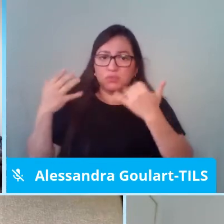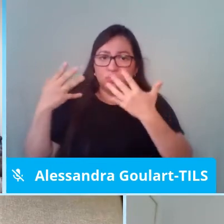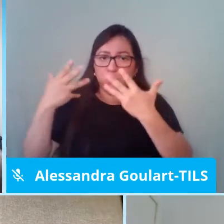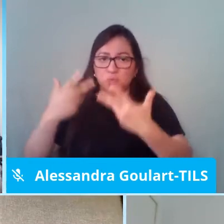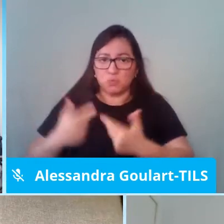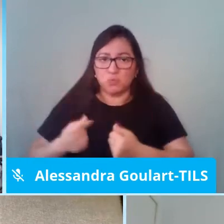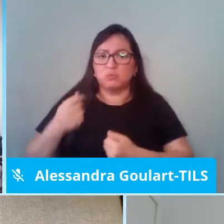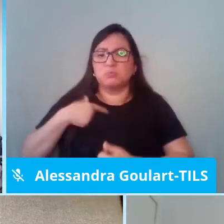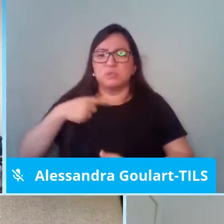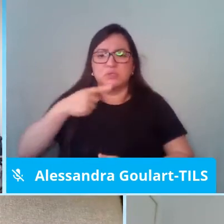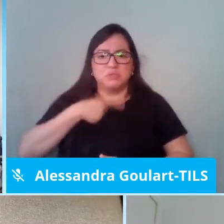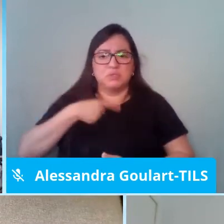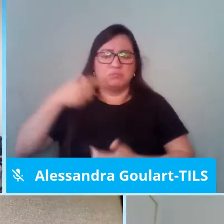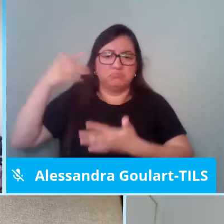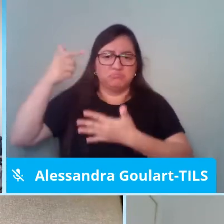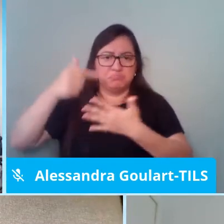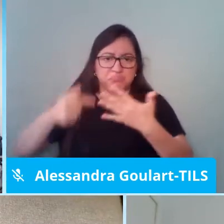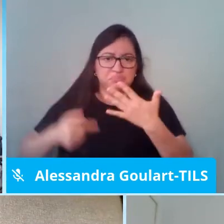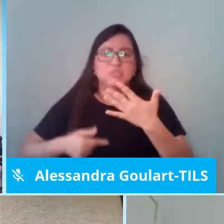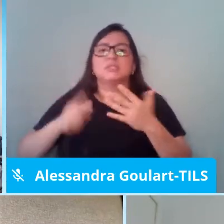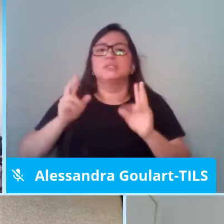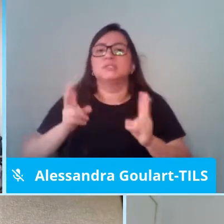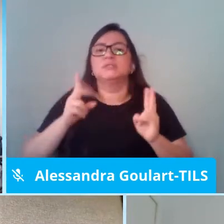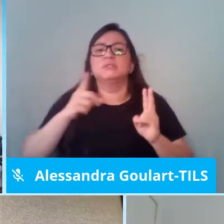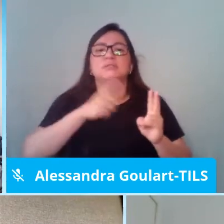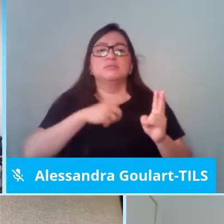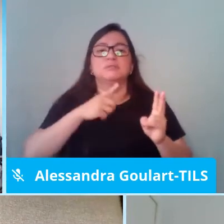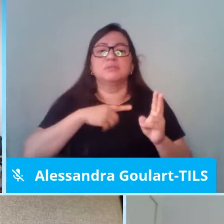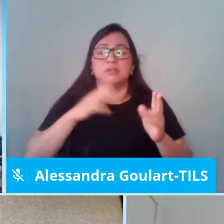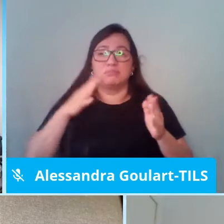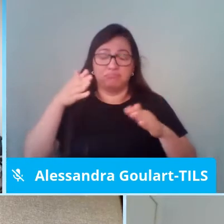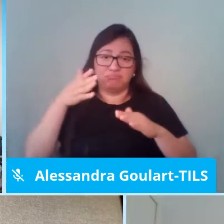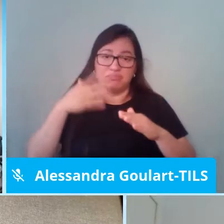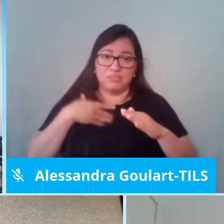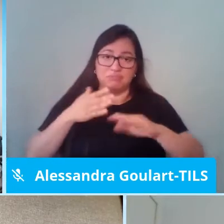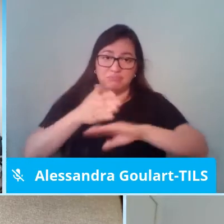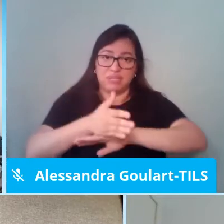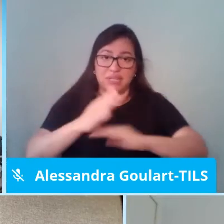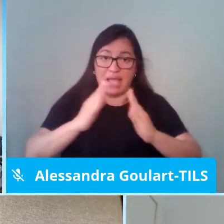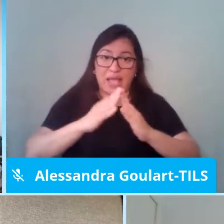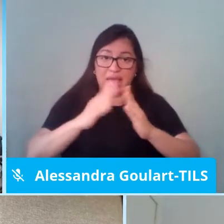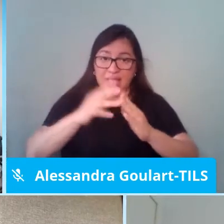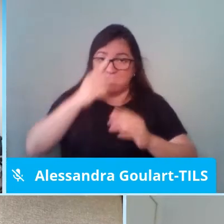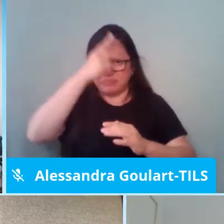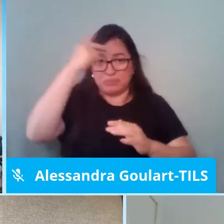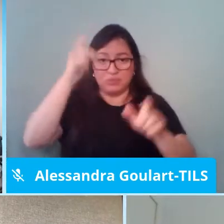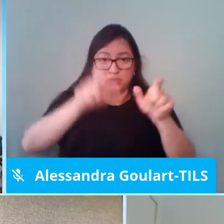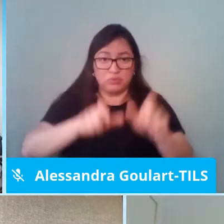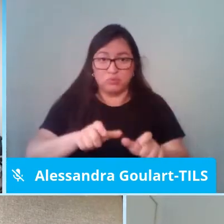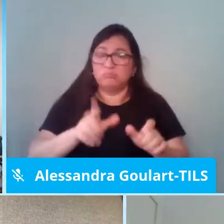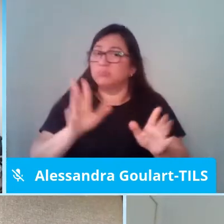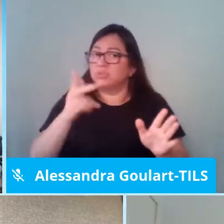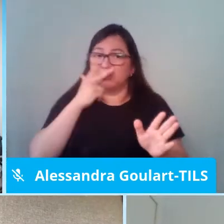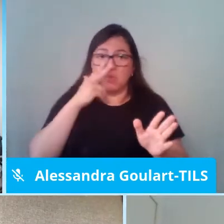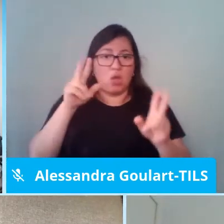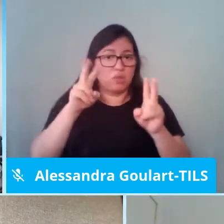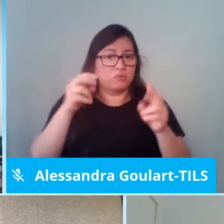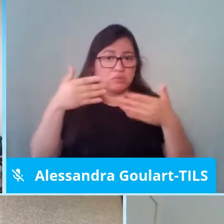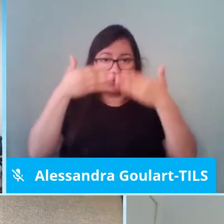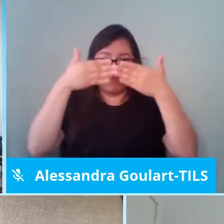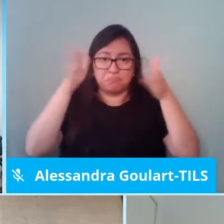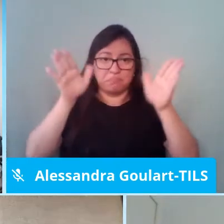visitadores e agentes comunitários têm, levam para dentro da casa das pessoas de uma forma muito aberta. Então, como que a gente fortalece isso lidando com